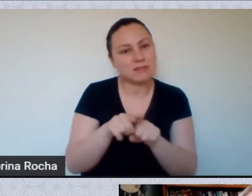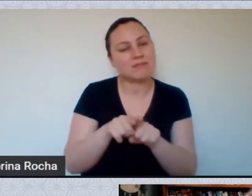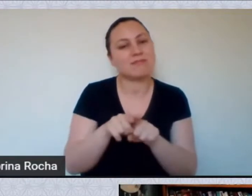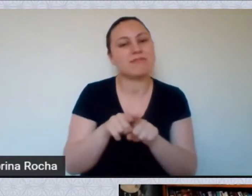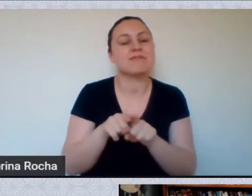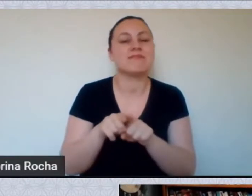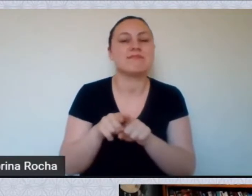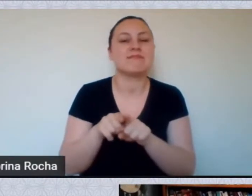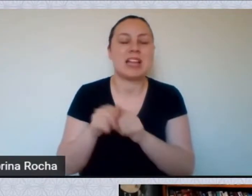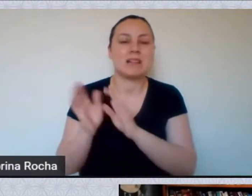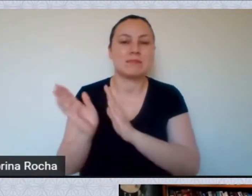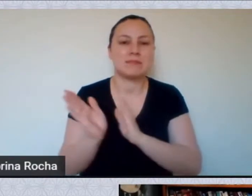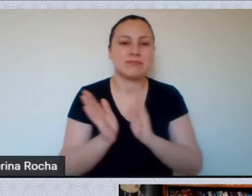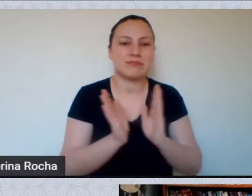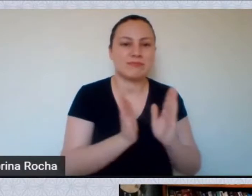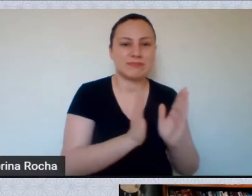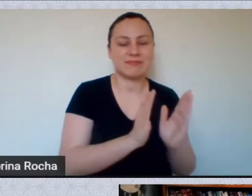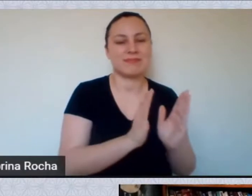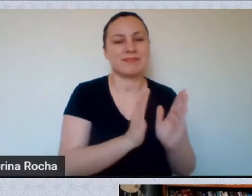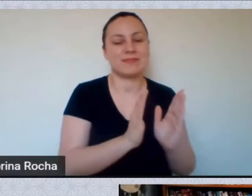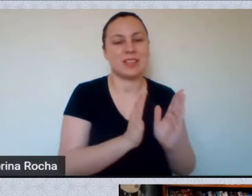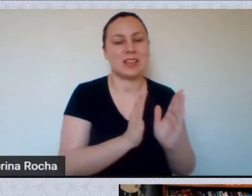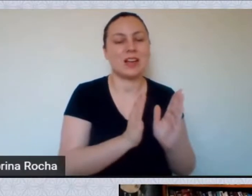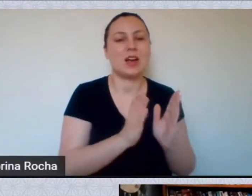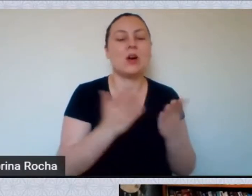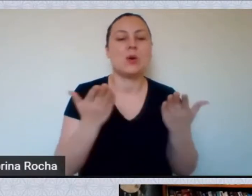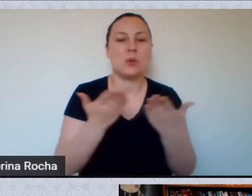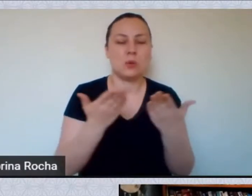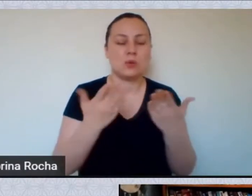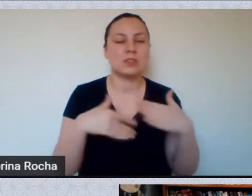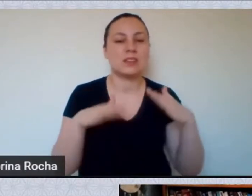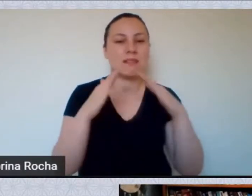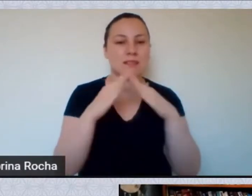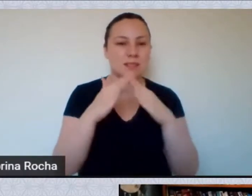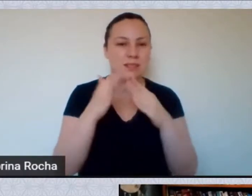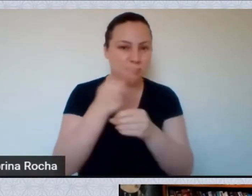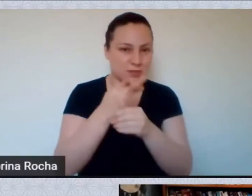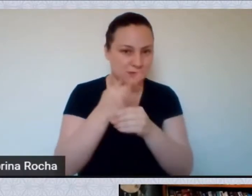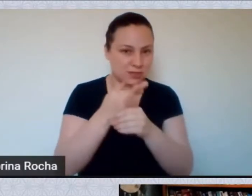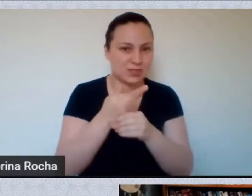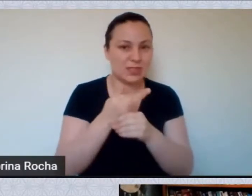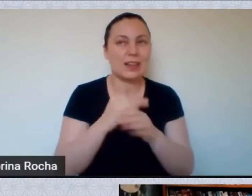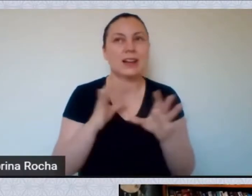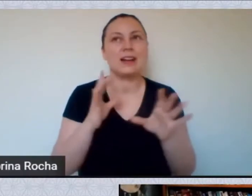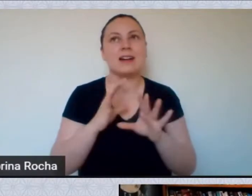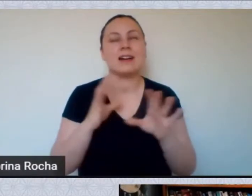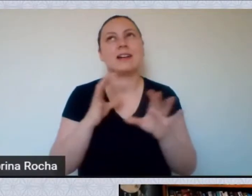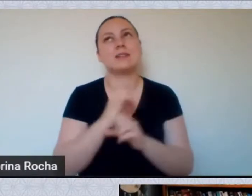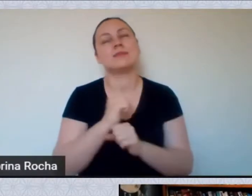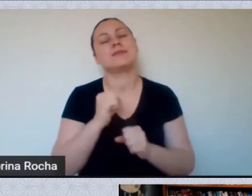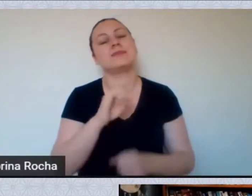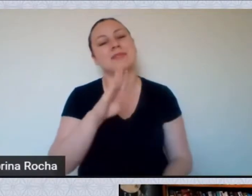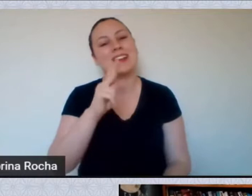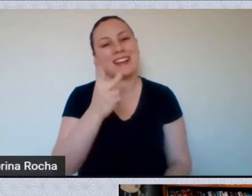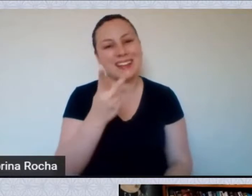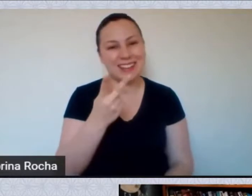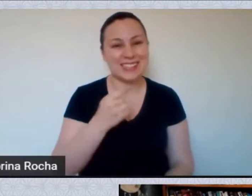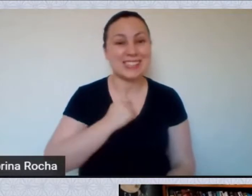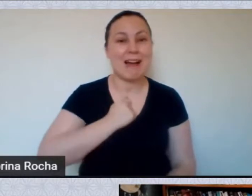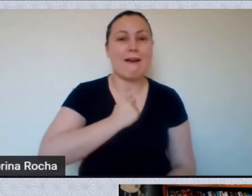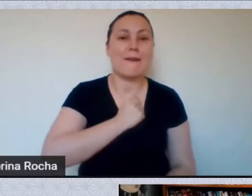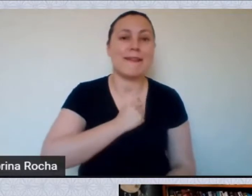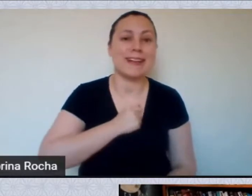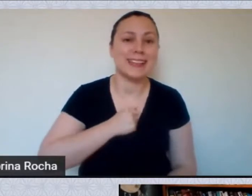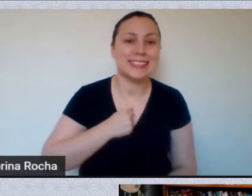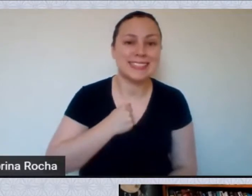de vocês. Hoje na Casa Fiat de Cultura, eu adoro Belo Horizonte, tenho saudade de estar por aí, tem muito tempo que